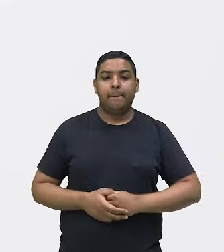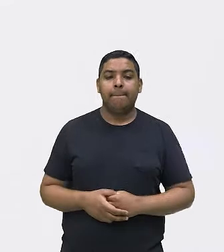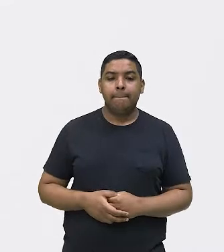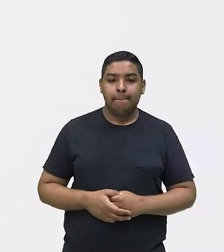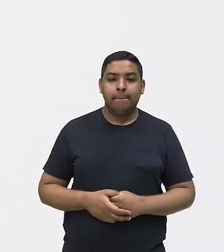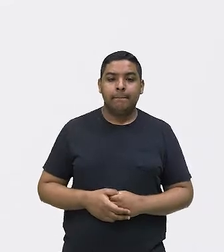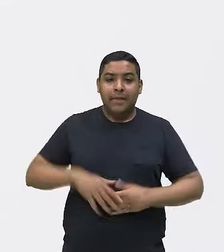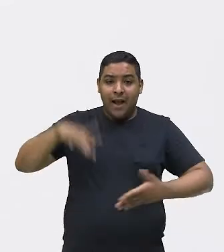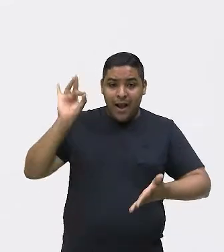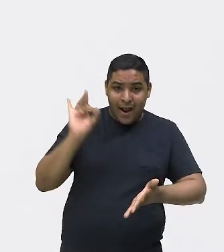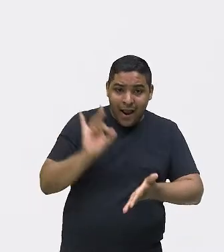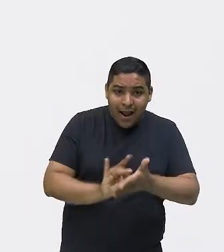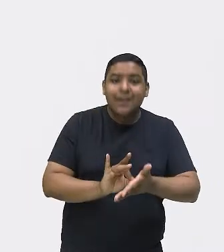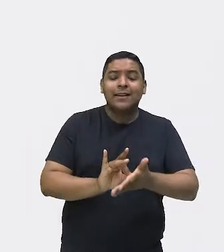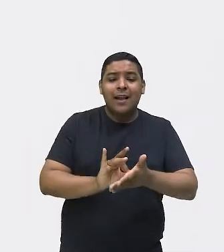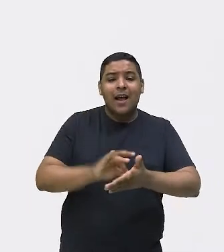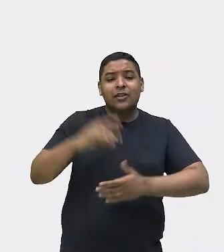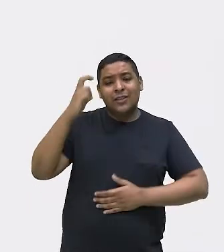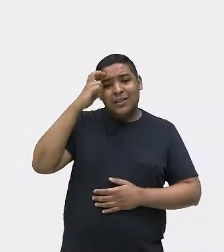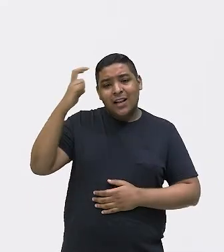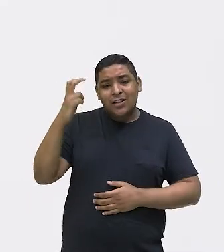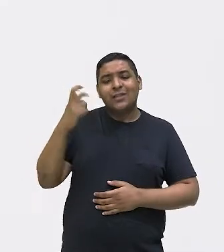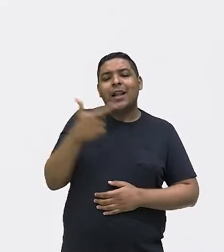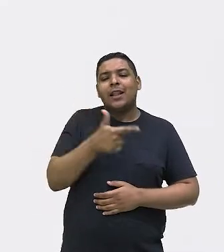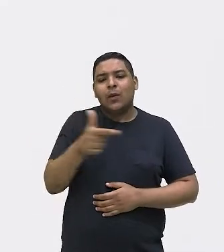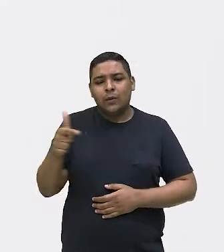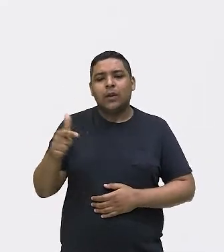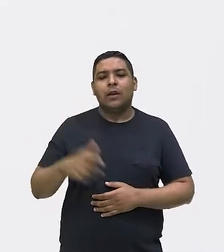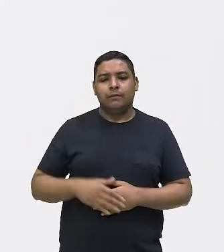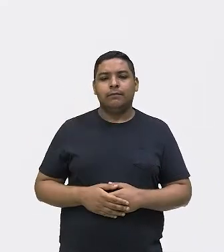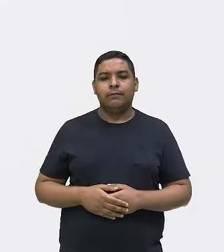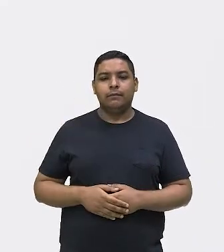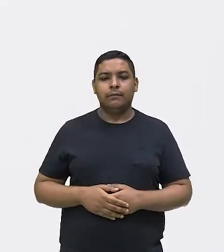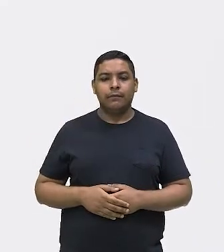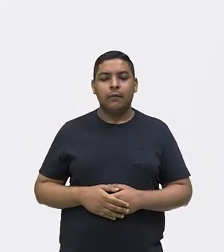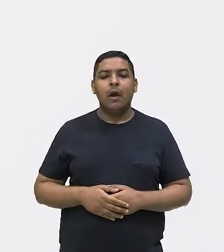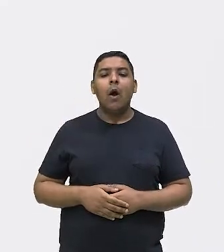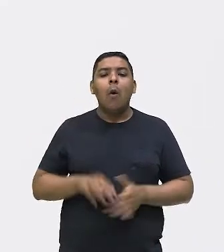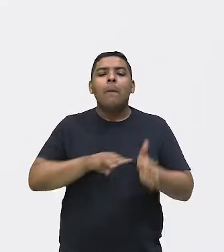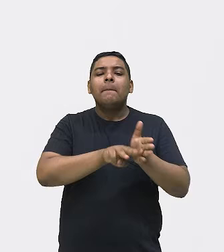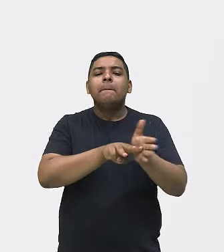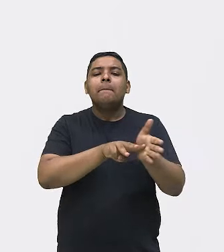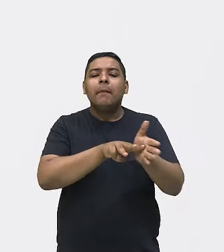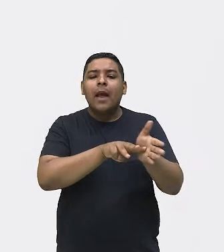que a realidade inteligível por meio do método dialético,